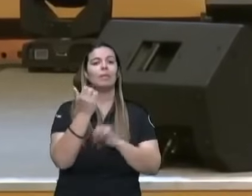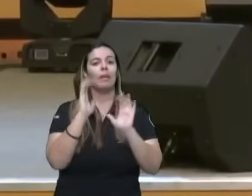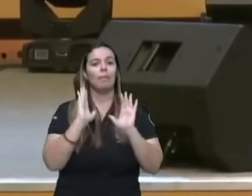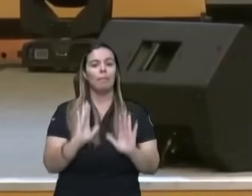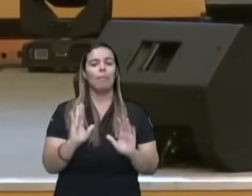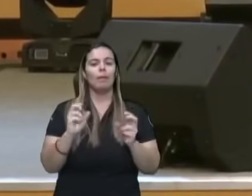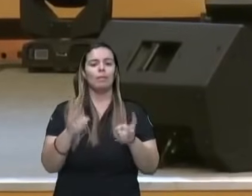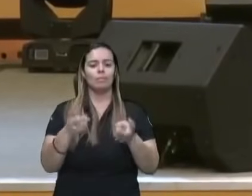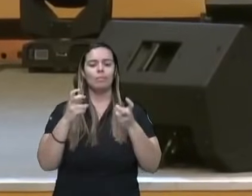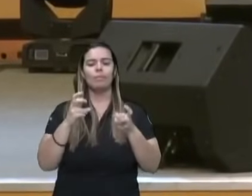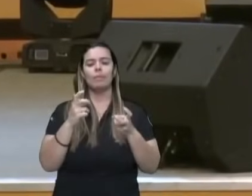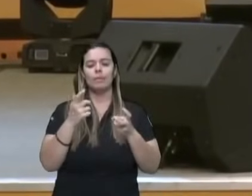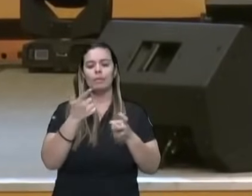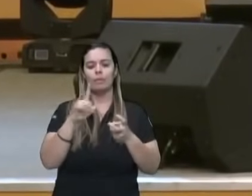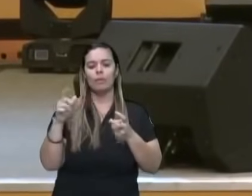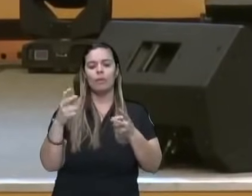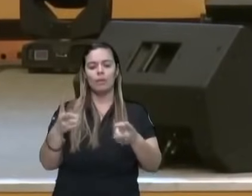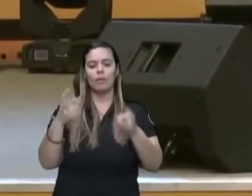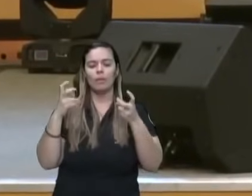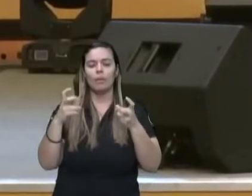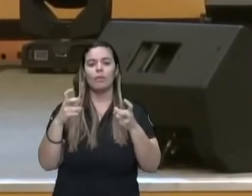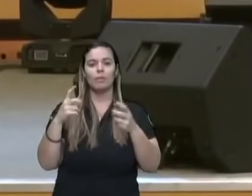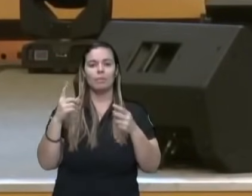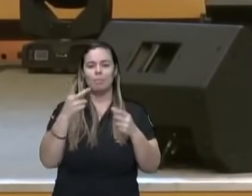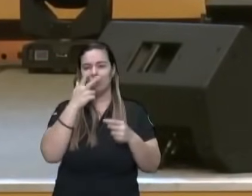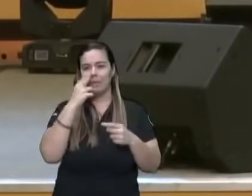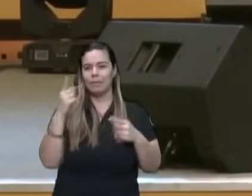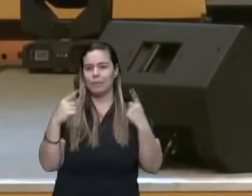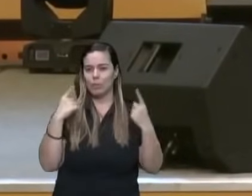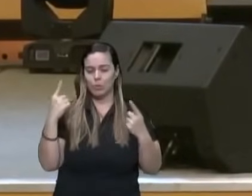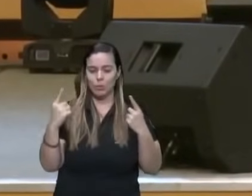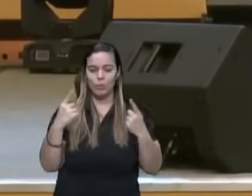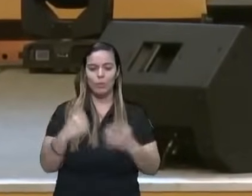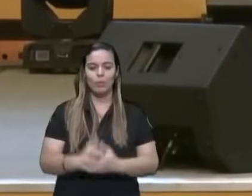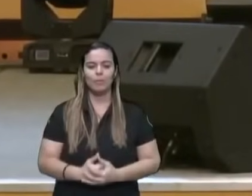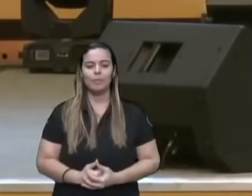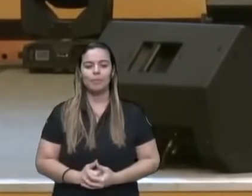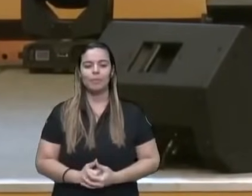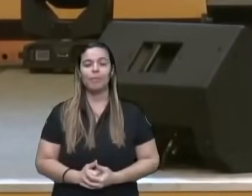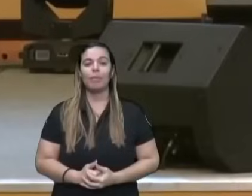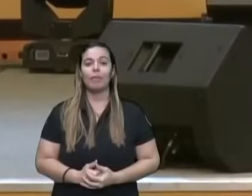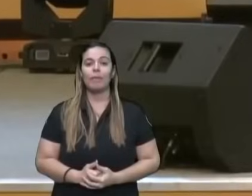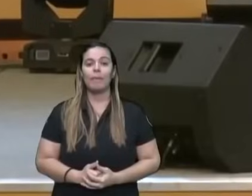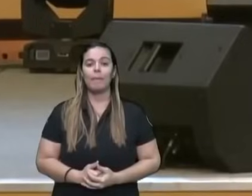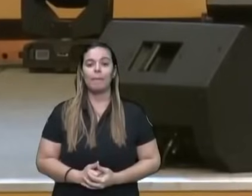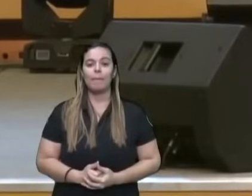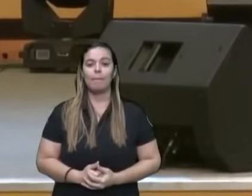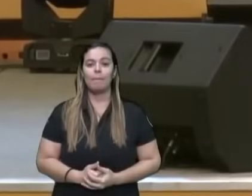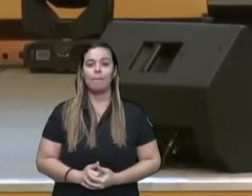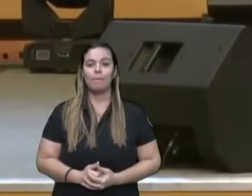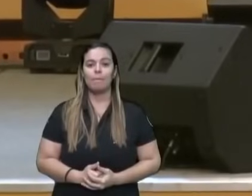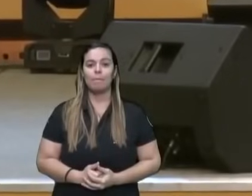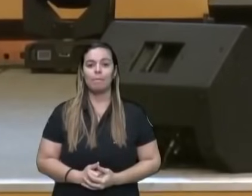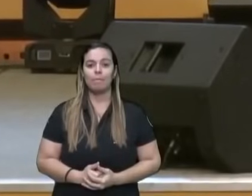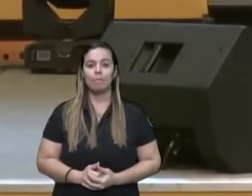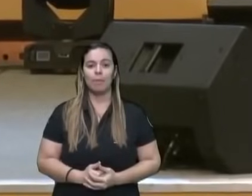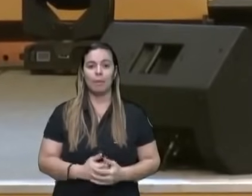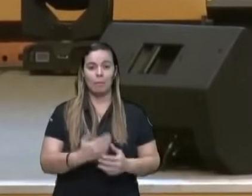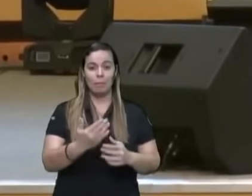Olha que coisa de doido. Diz o texto, não sentirá quando vem o